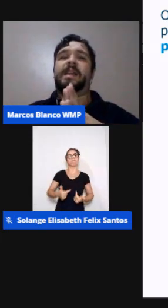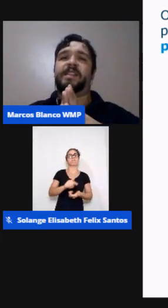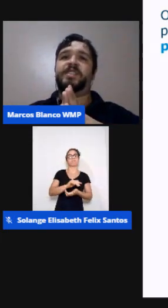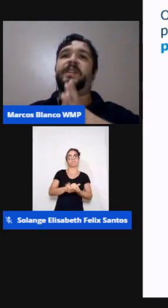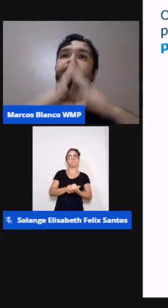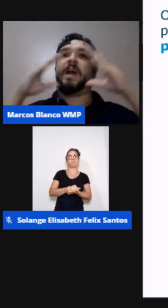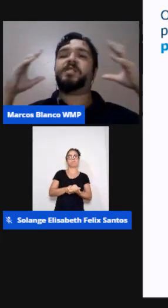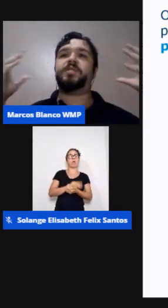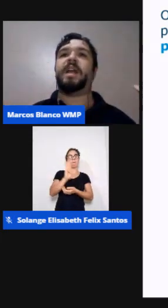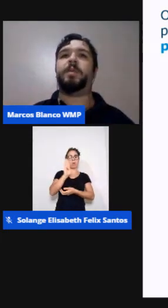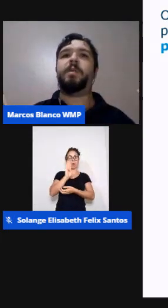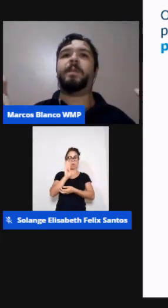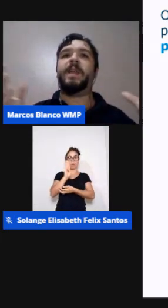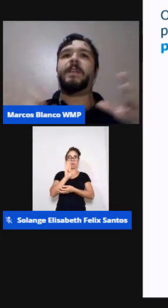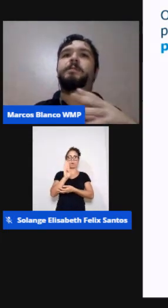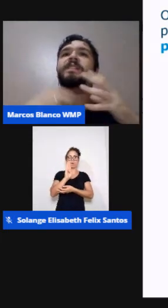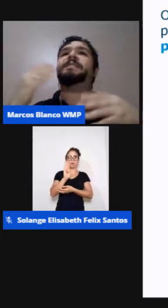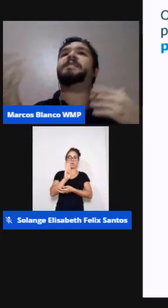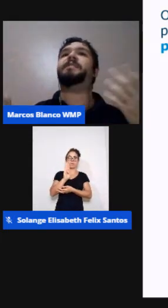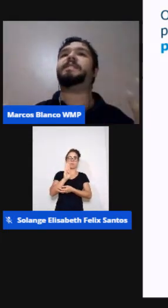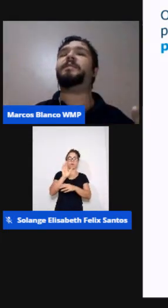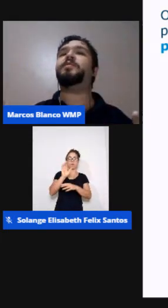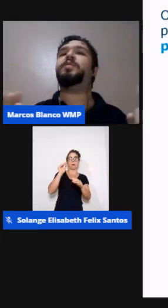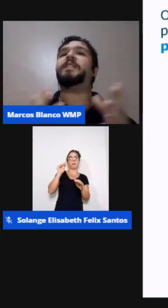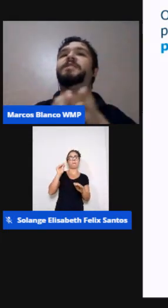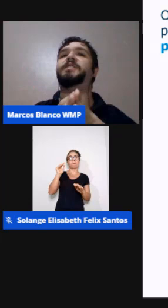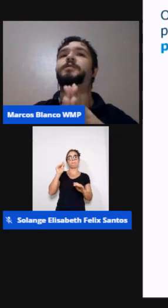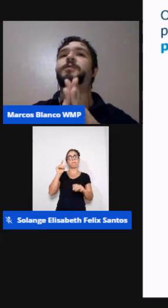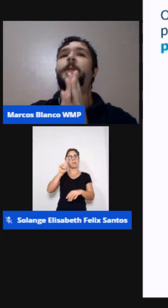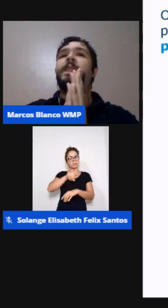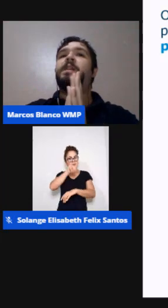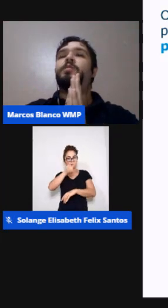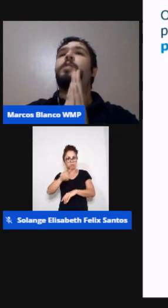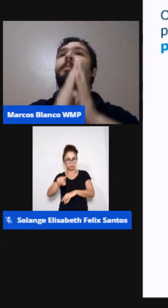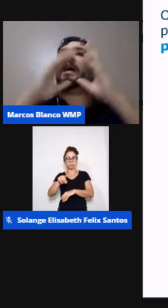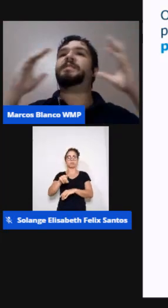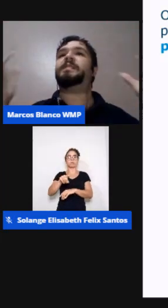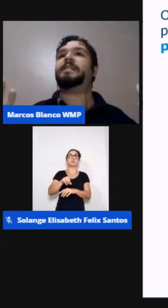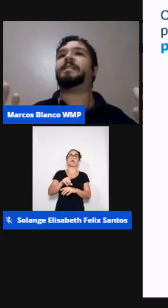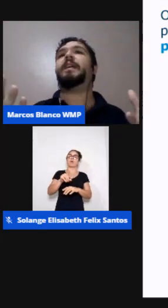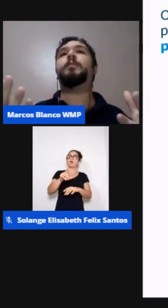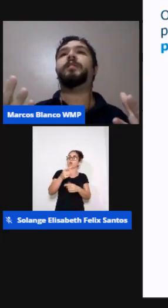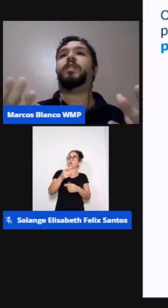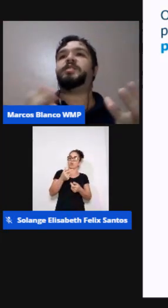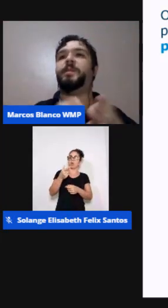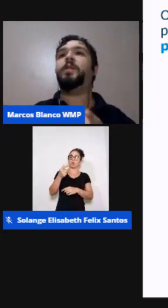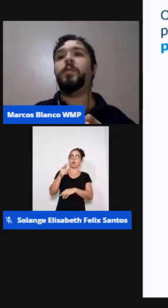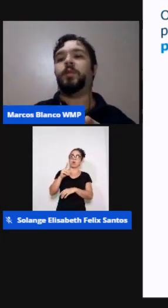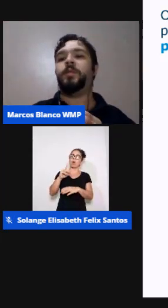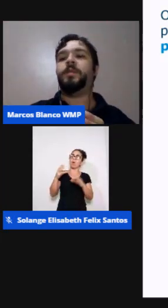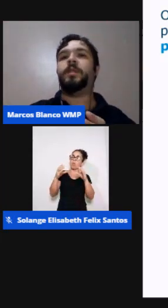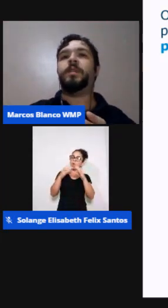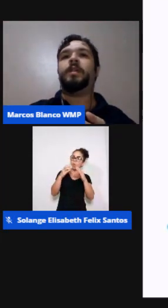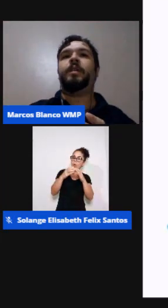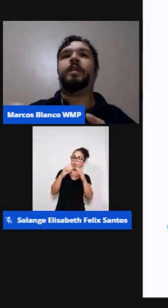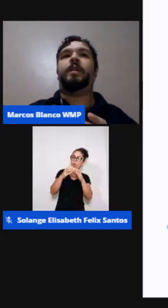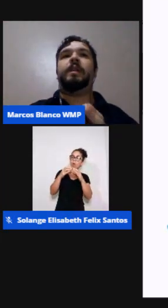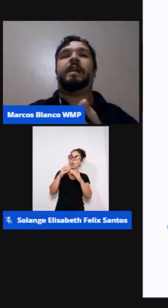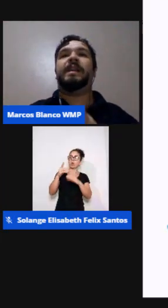relembrar, a gente faz parte do WMP, que é uma iniciativa sem fins lucrativos no combate dessas arboviroses pelo